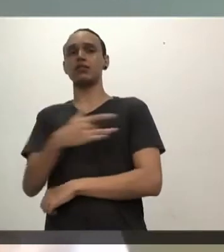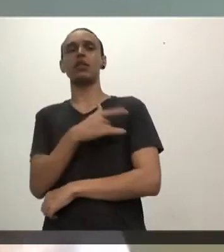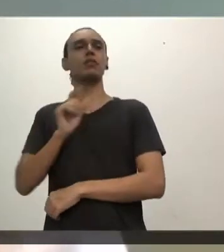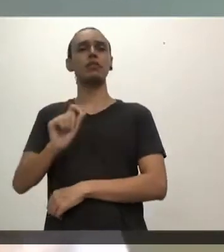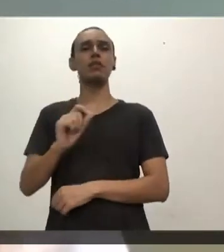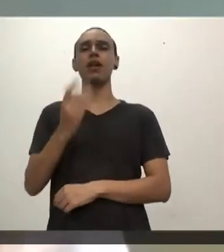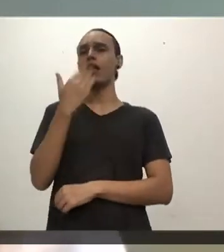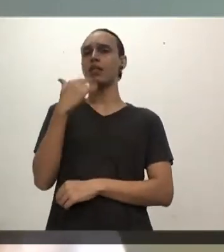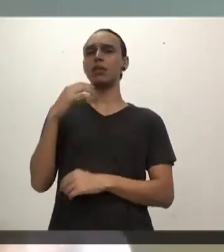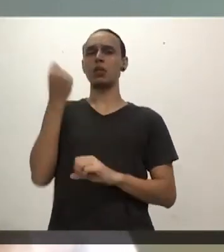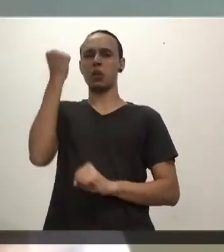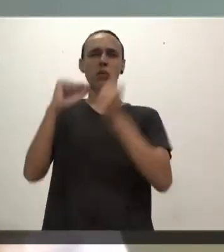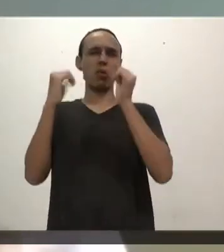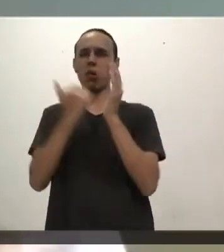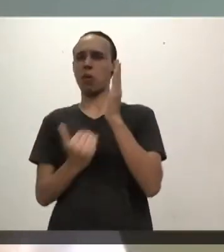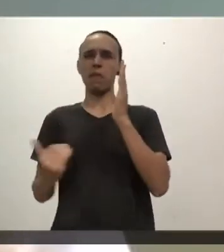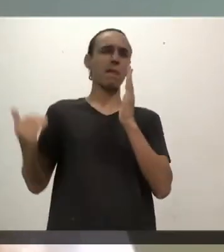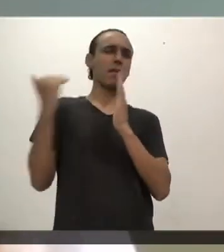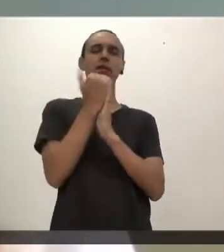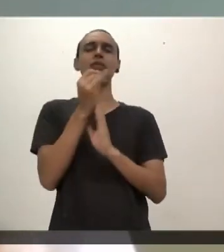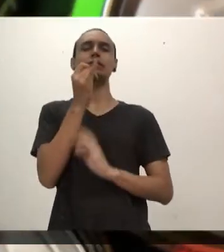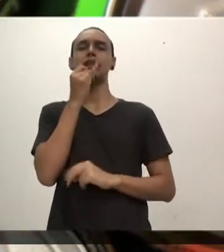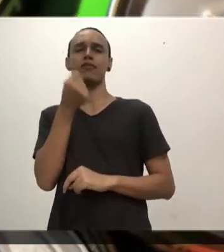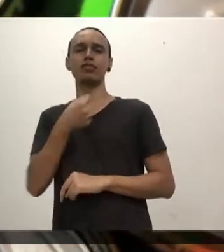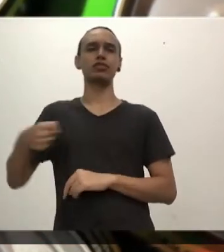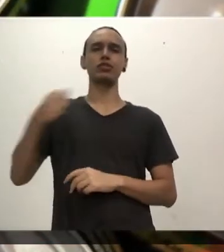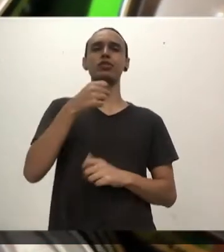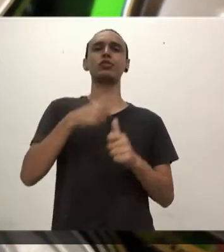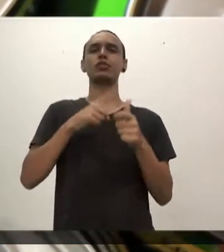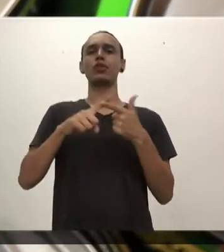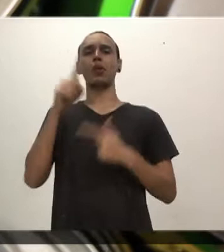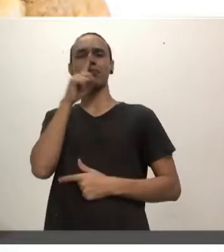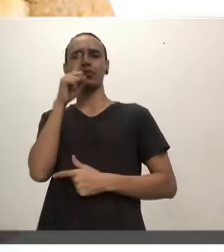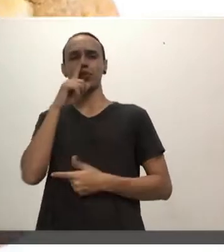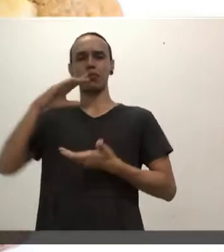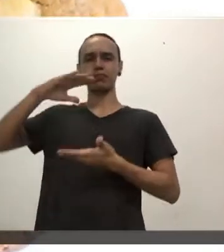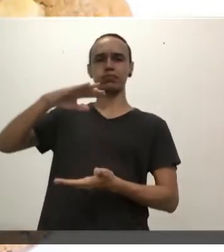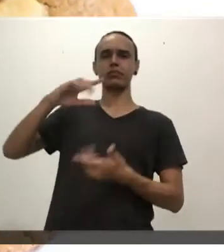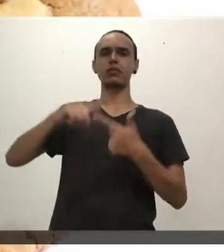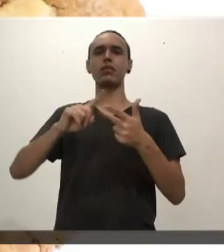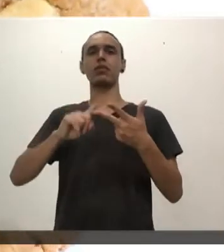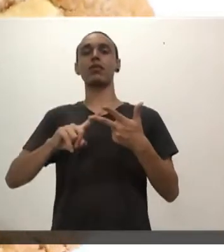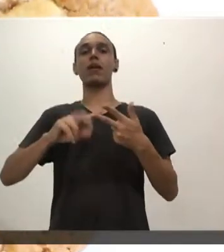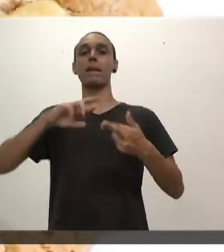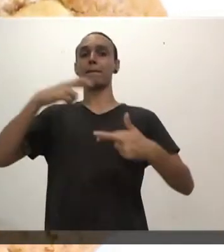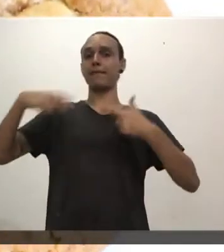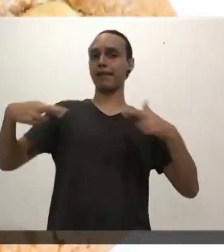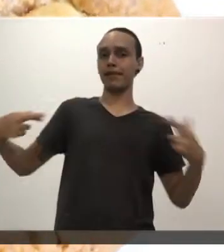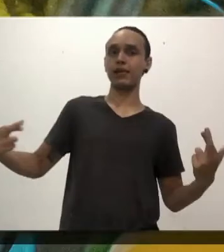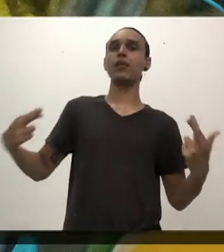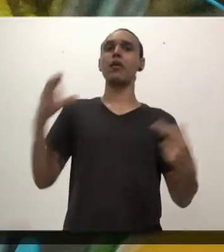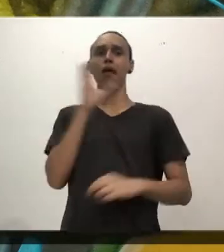que a gente avalia o consumo de alimentos ultraprocessados, que são refrigerantes, biscoitos de